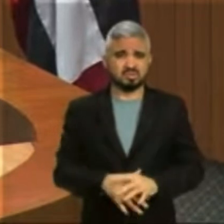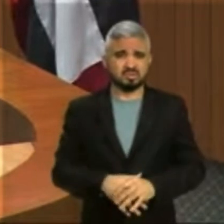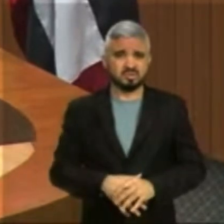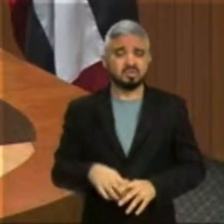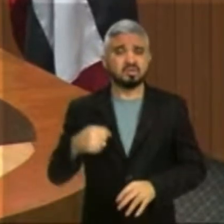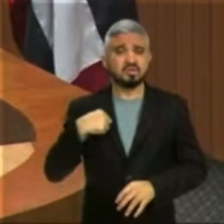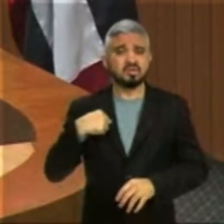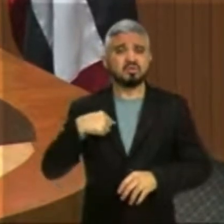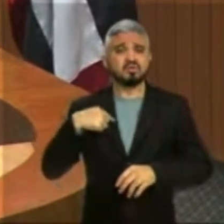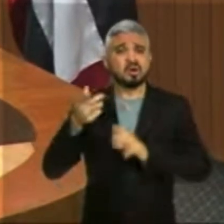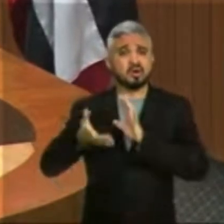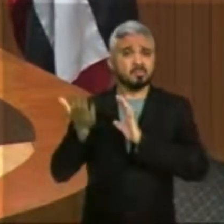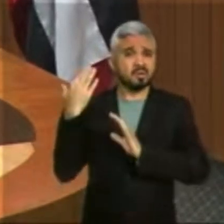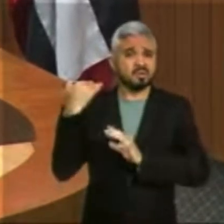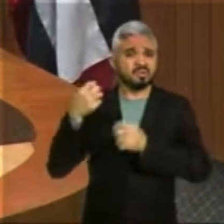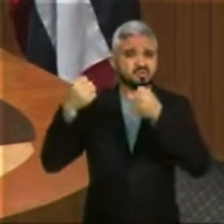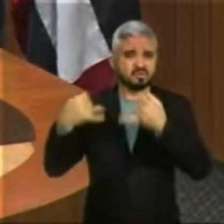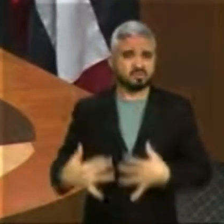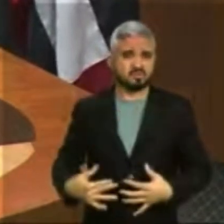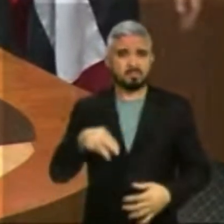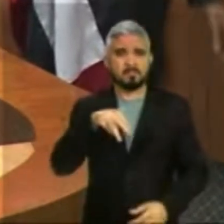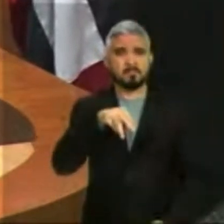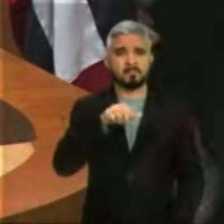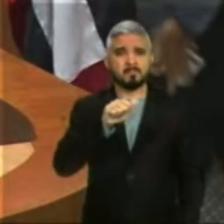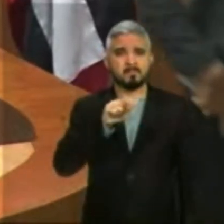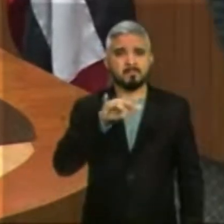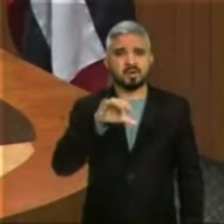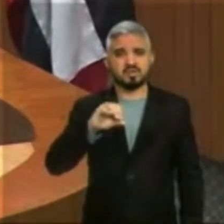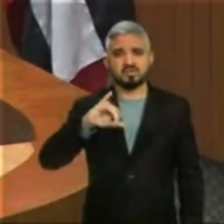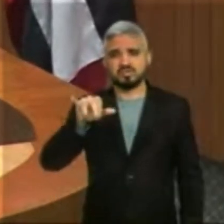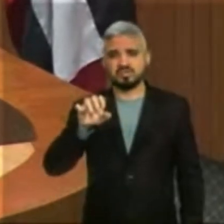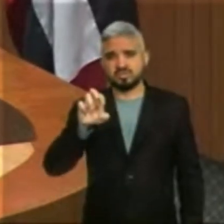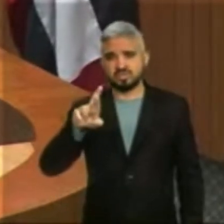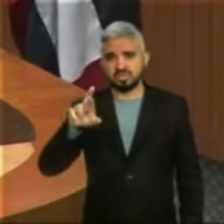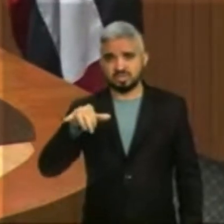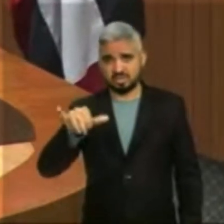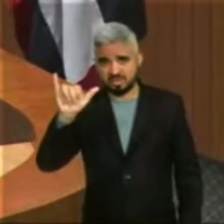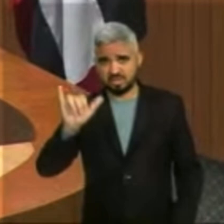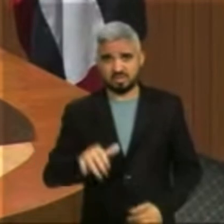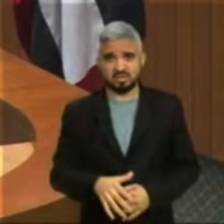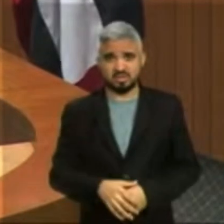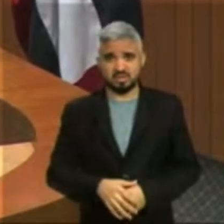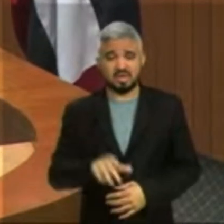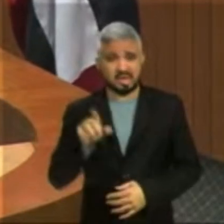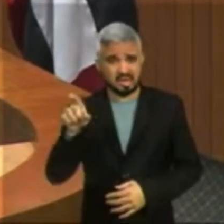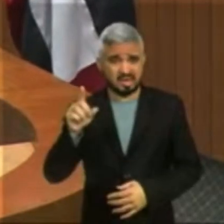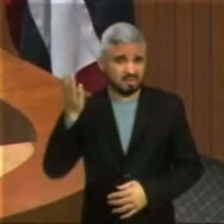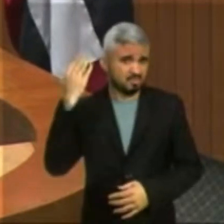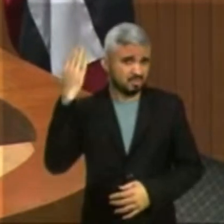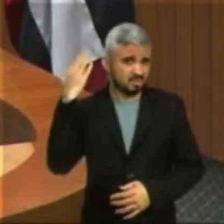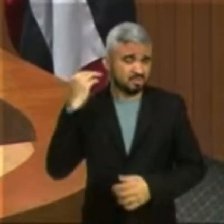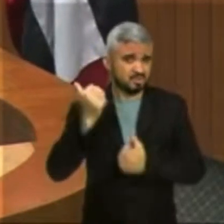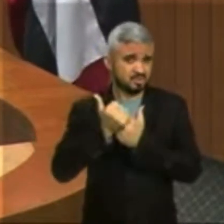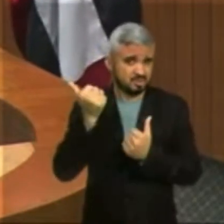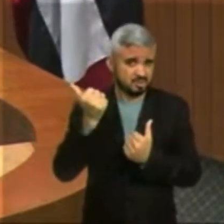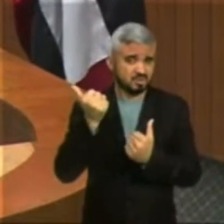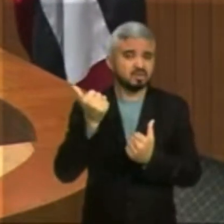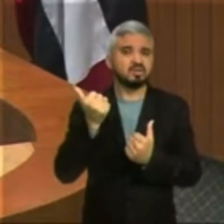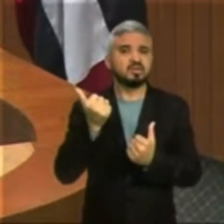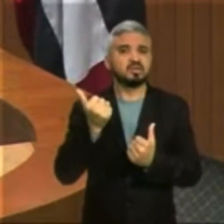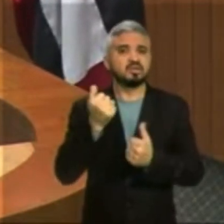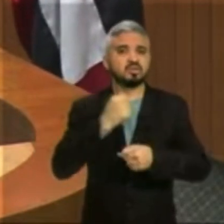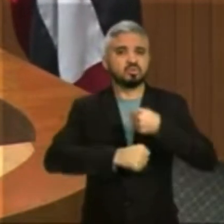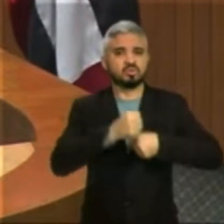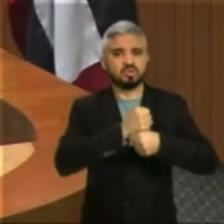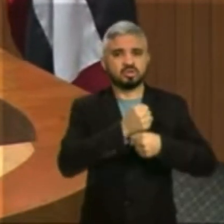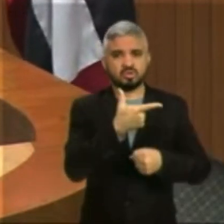Gerri, do ex-primeiro-damo, governador adjunto do Maranhão até 2022, até abril